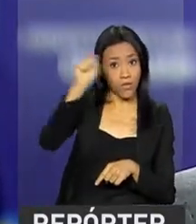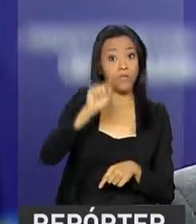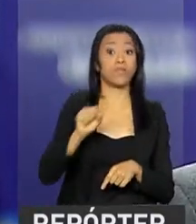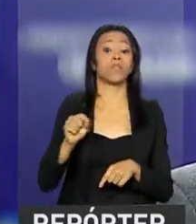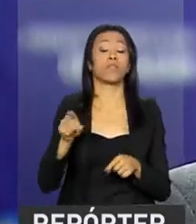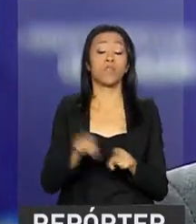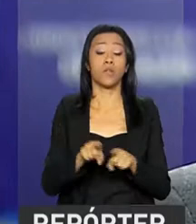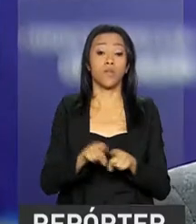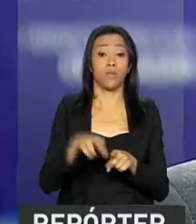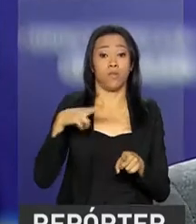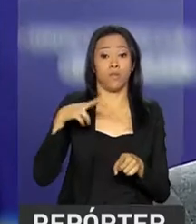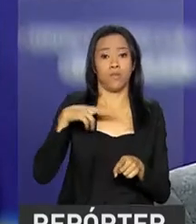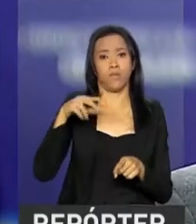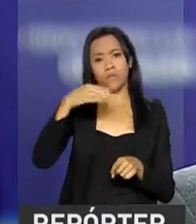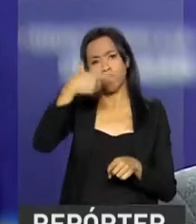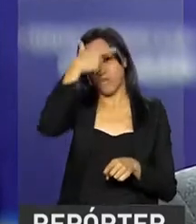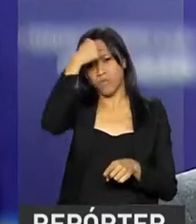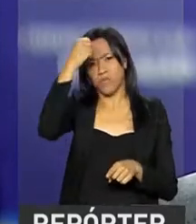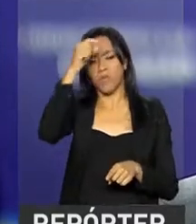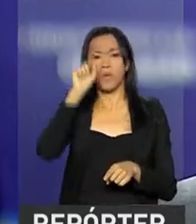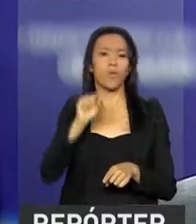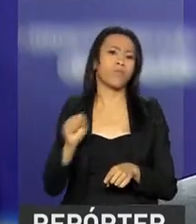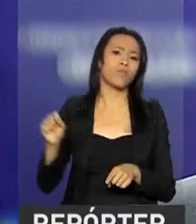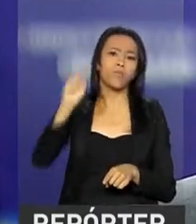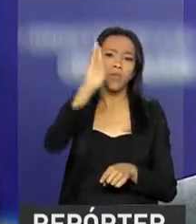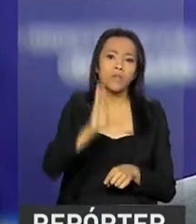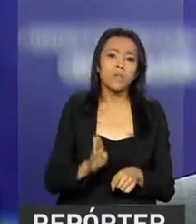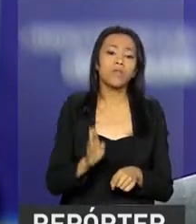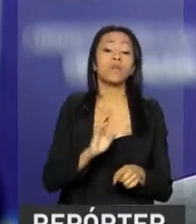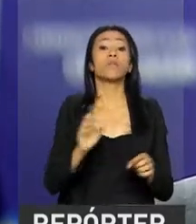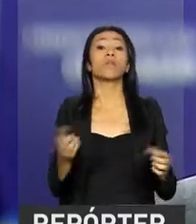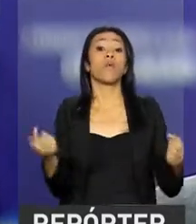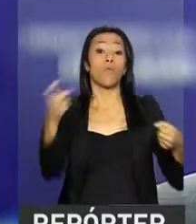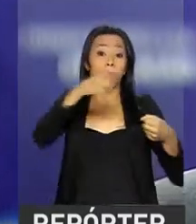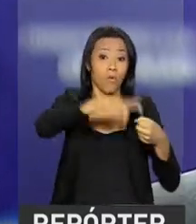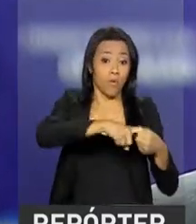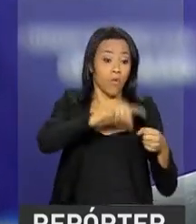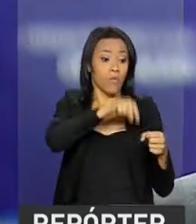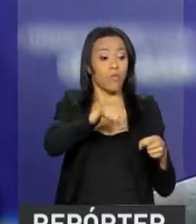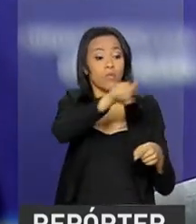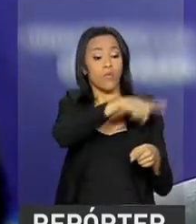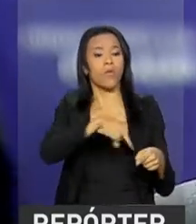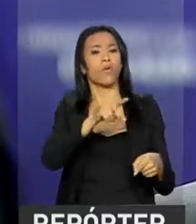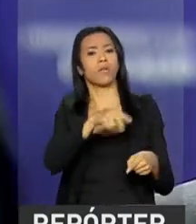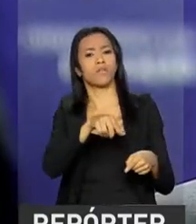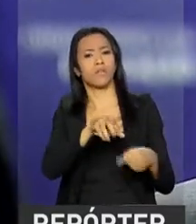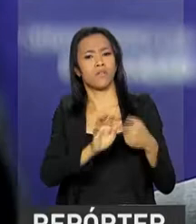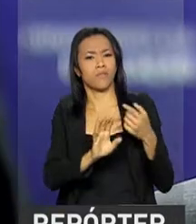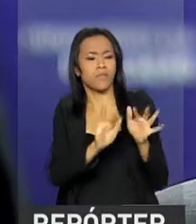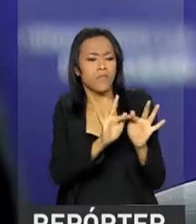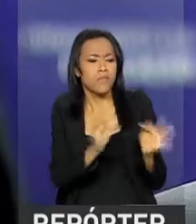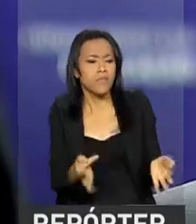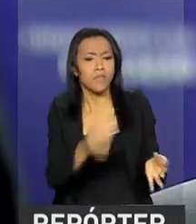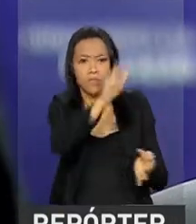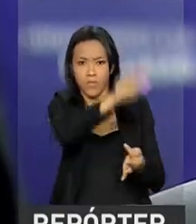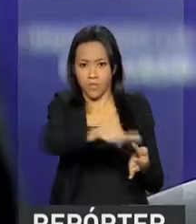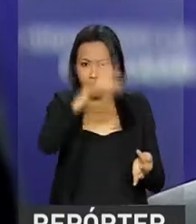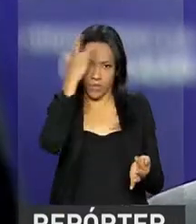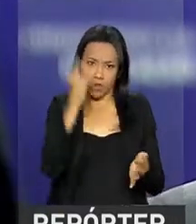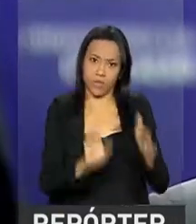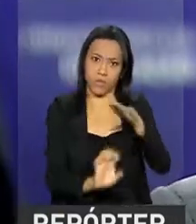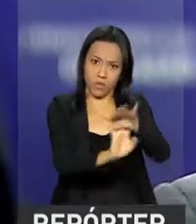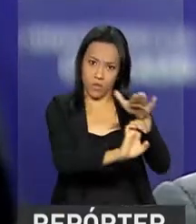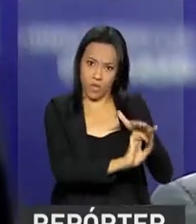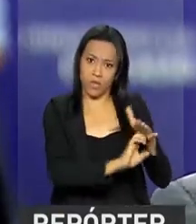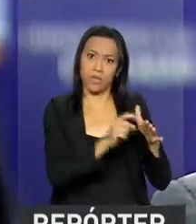do país com a iniciativa privada e principalmente com os pequenos empreendedores aqueles